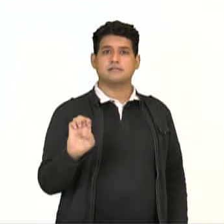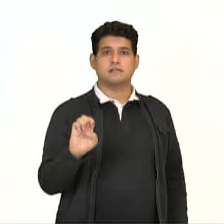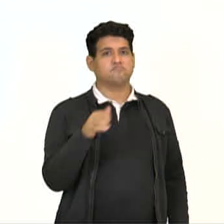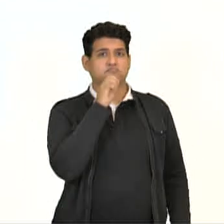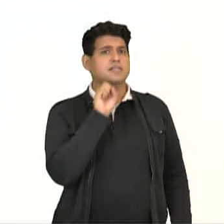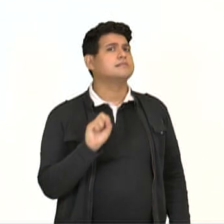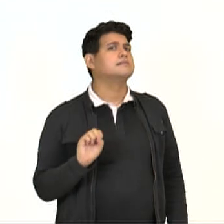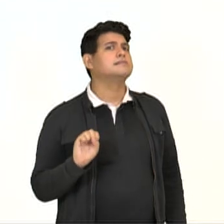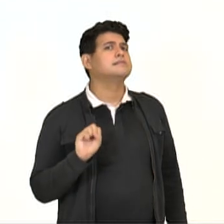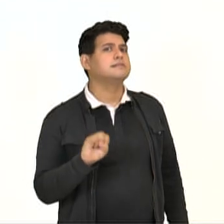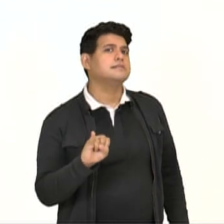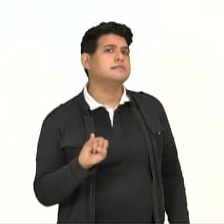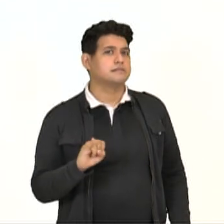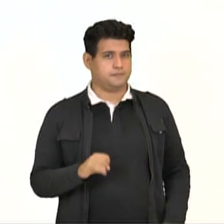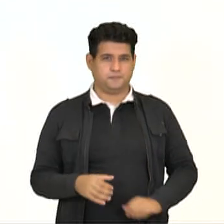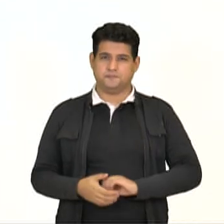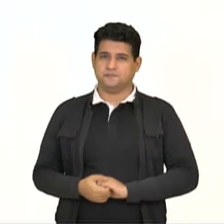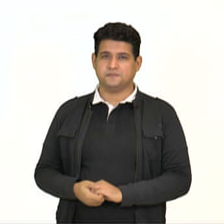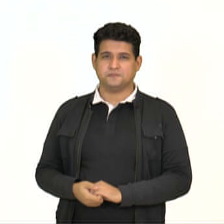if, se.